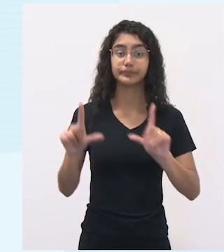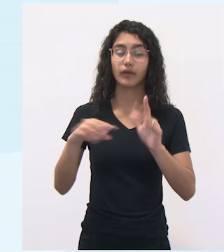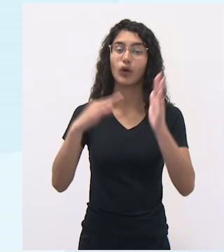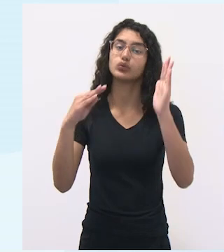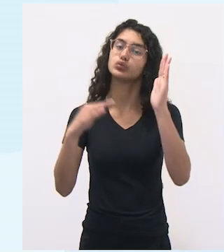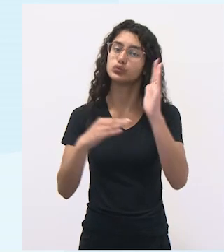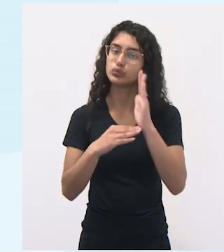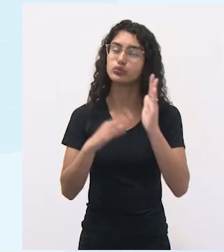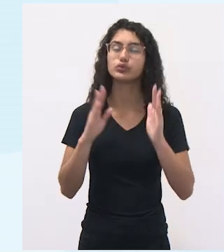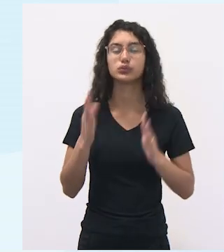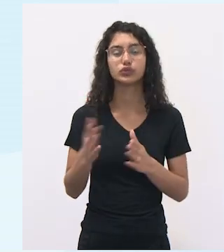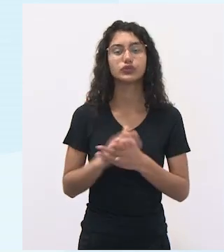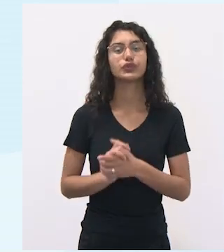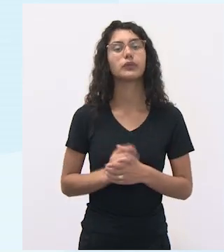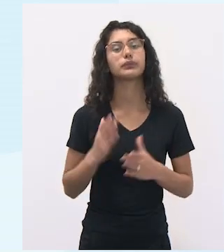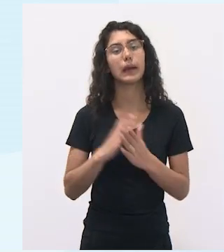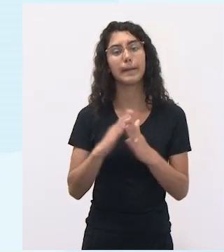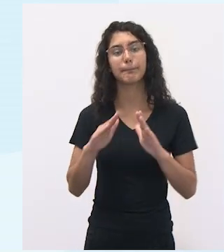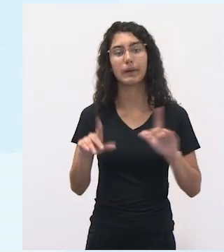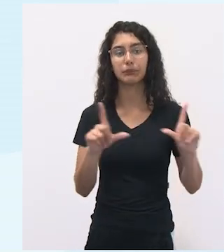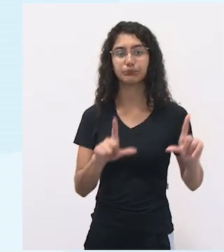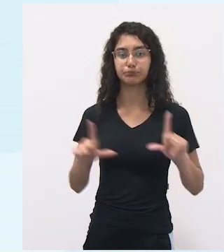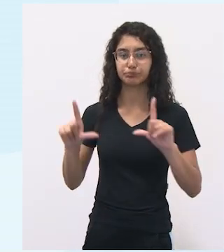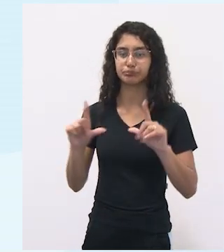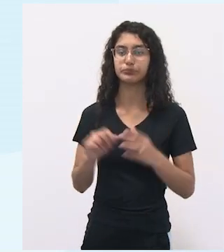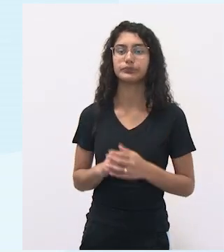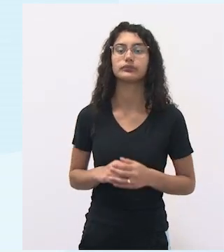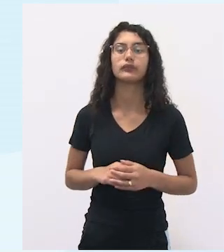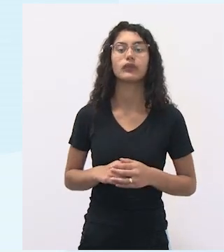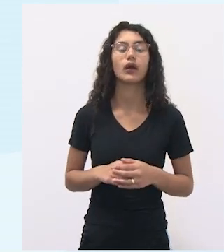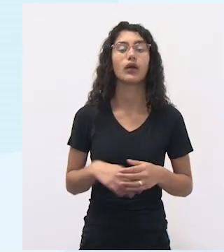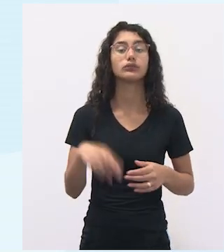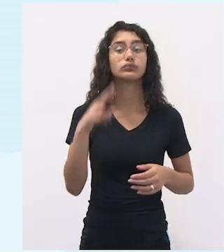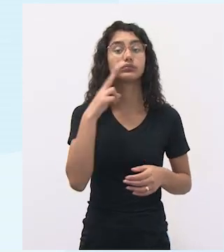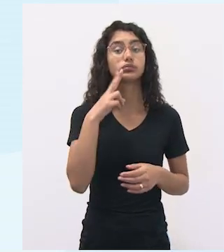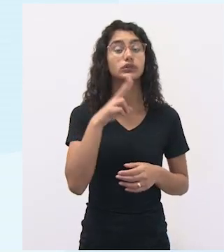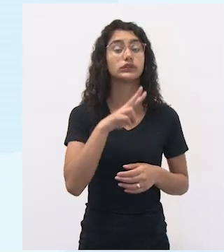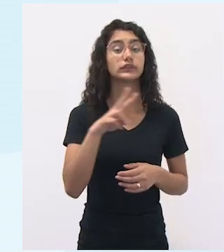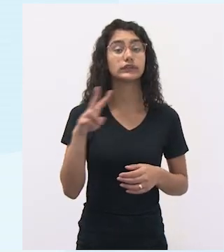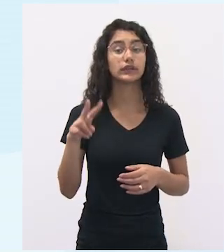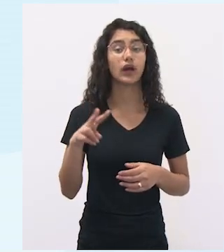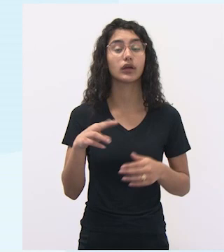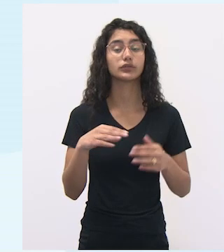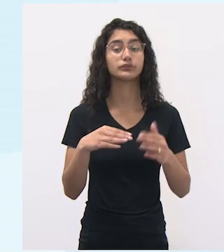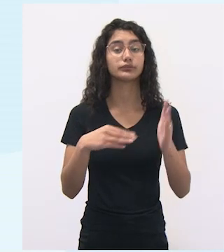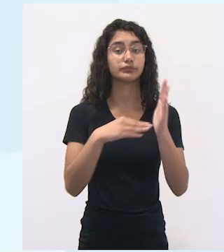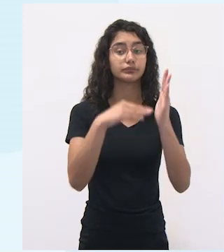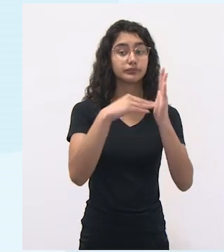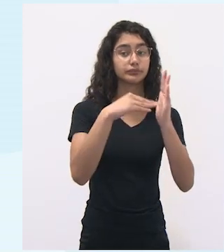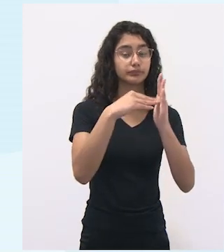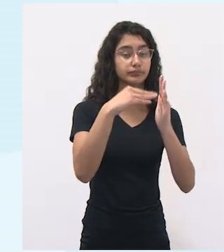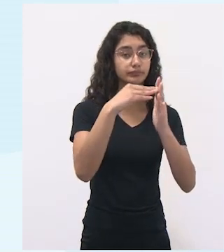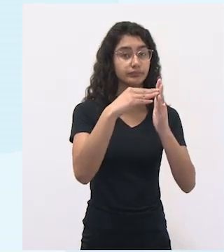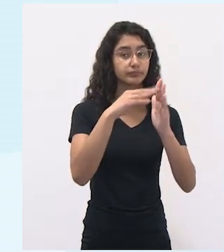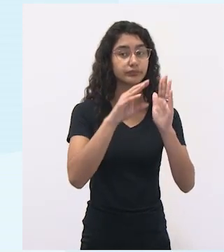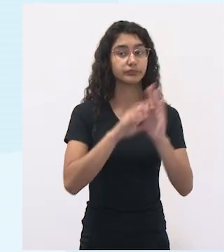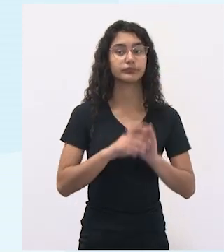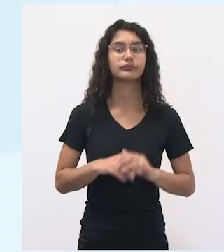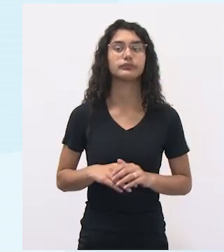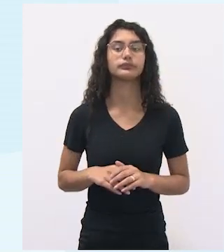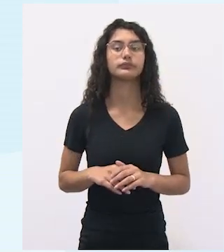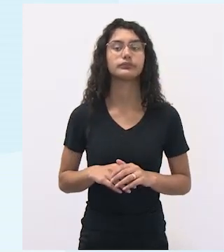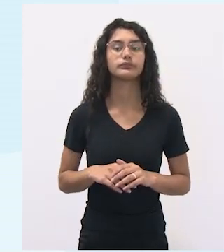aí para finalizar nossa apresentação, a gente traz os níveis de cognição e a tipologias de conteúdo do Zabala. A